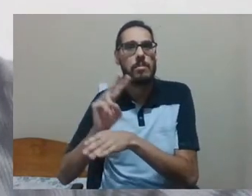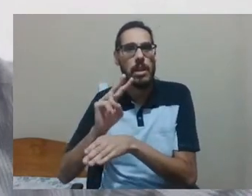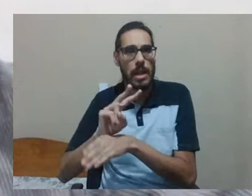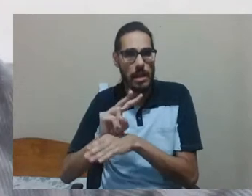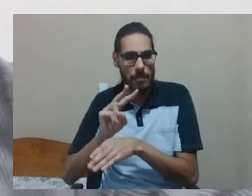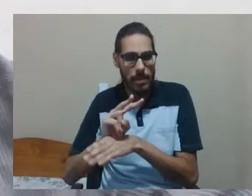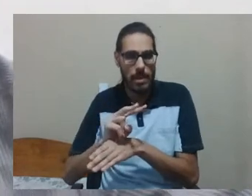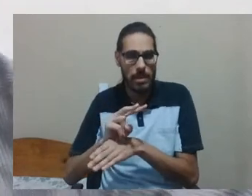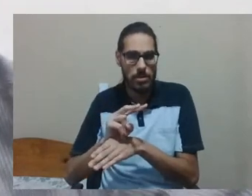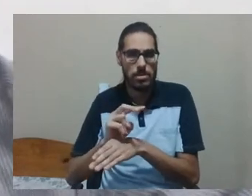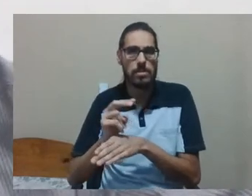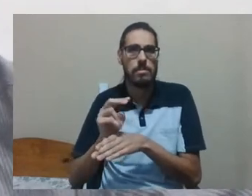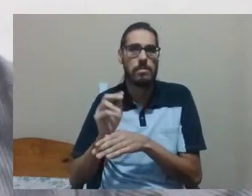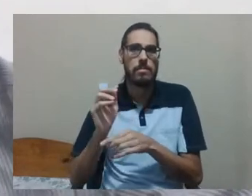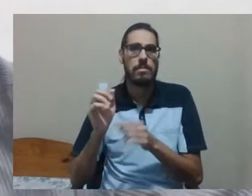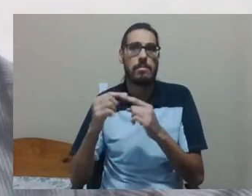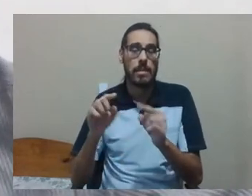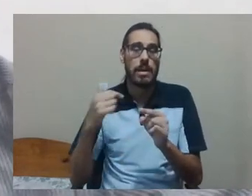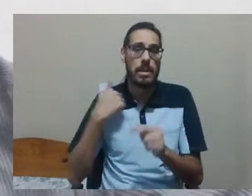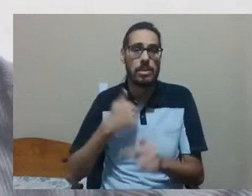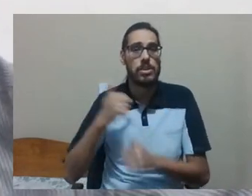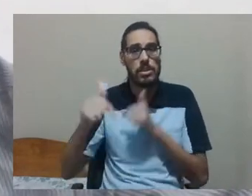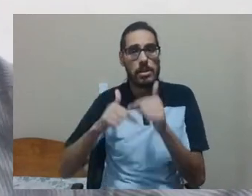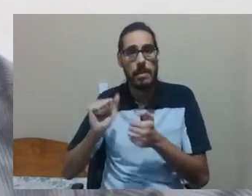Mas, enfim, a gente vai trabalhar junto